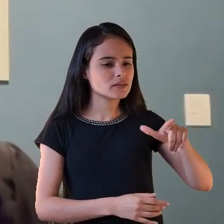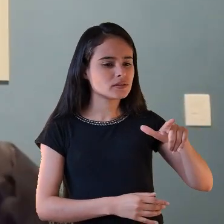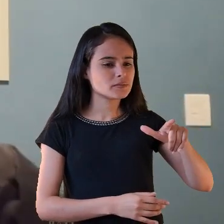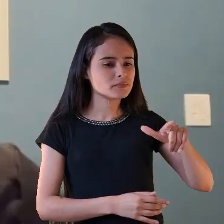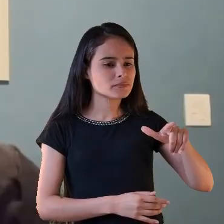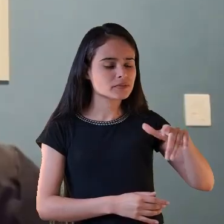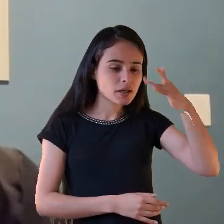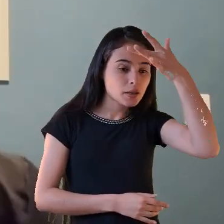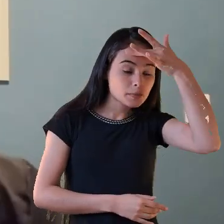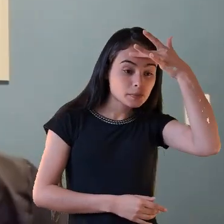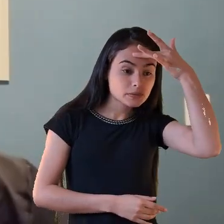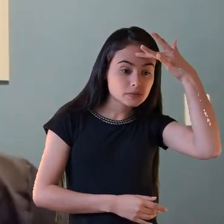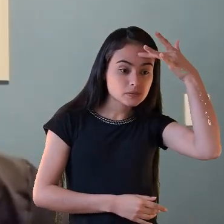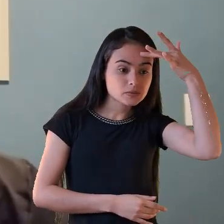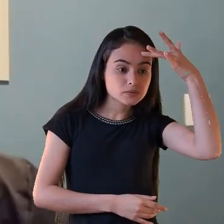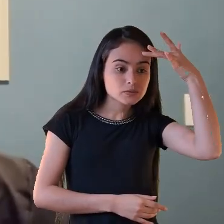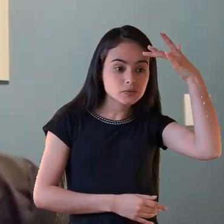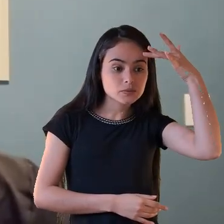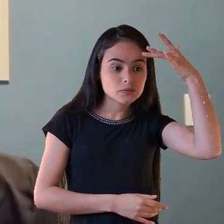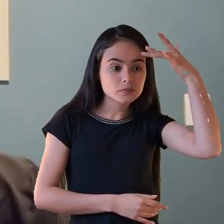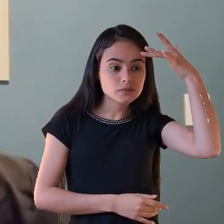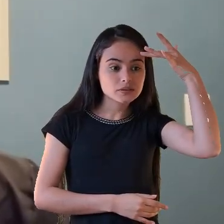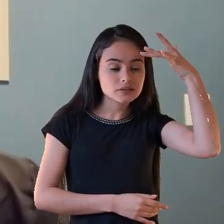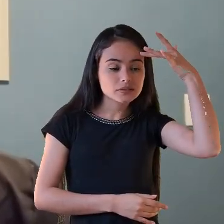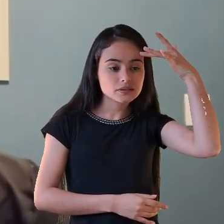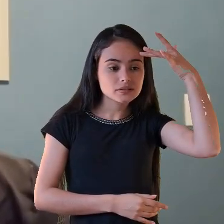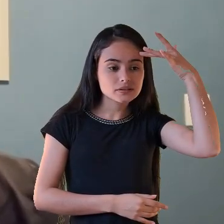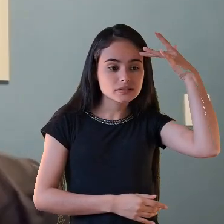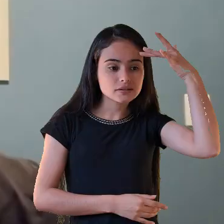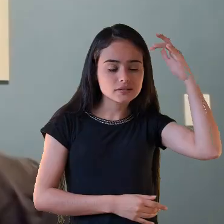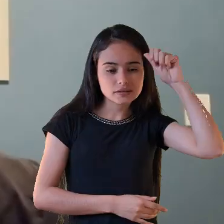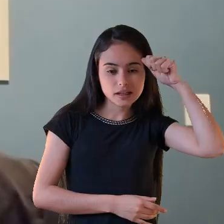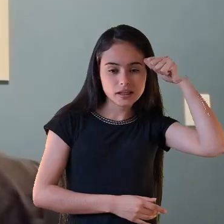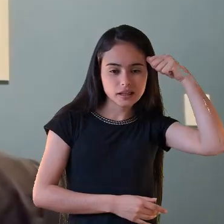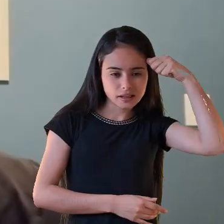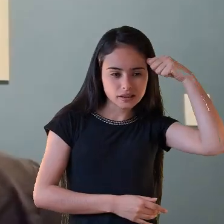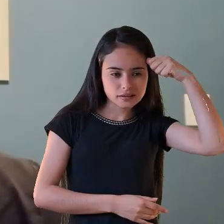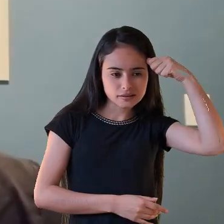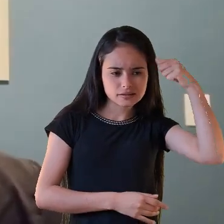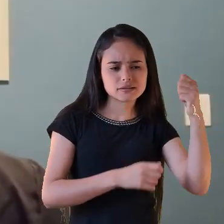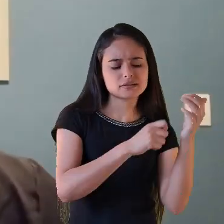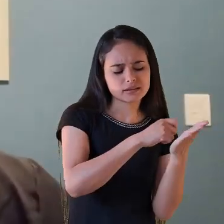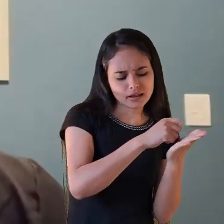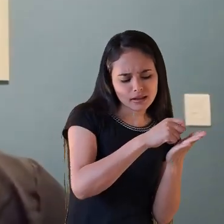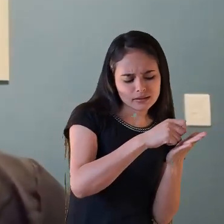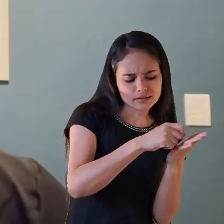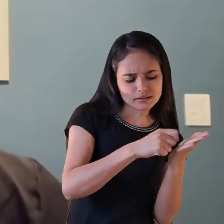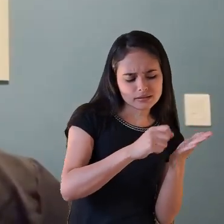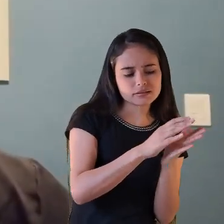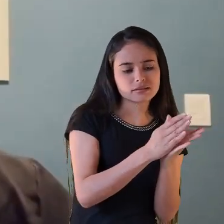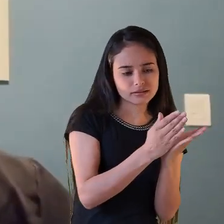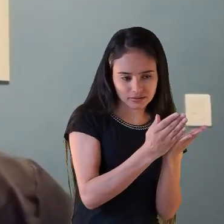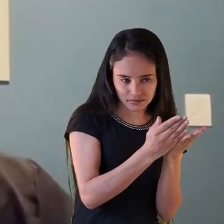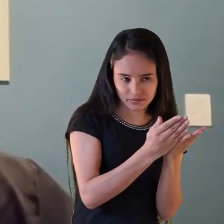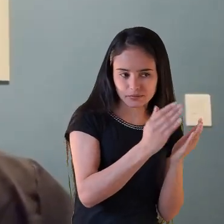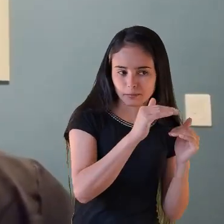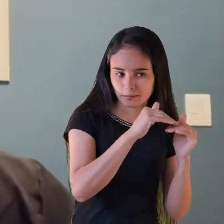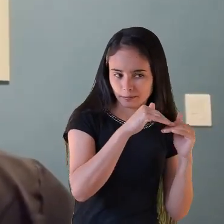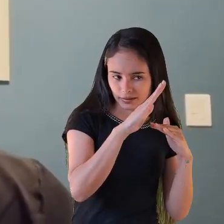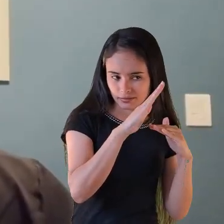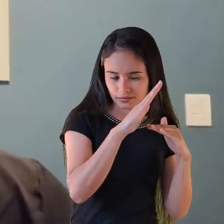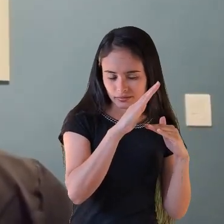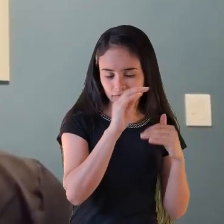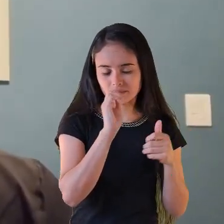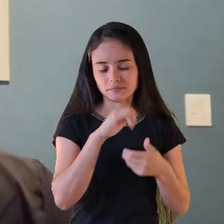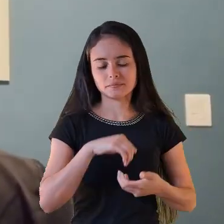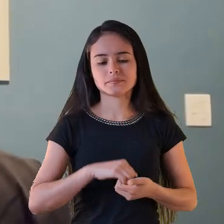que a minha área é uma área que toca muito a mim, mas que haja também mais autores negros. É algo que eu tenho procurado fazer no meu